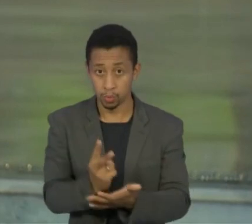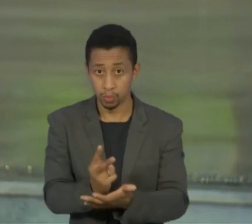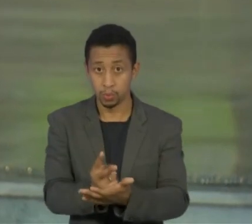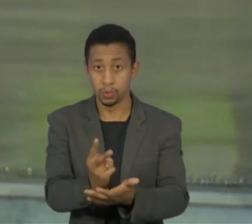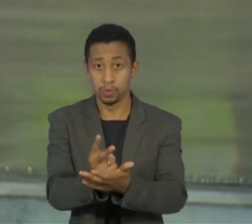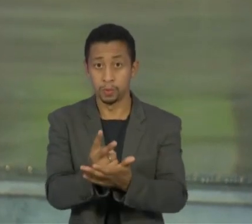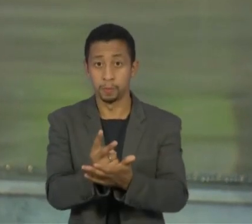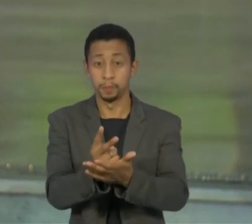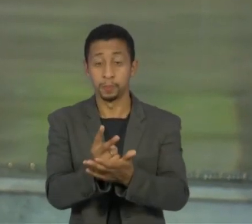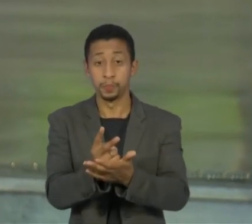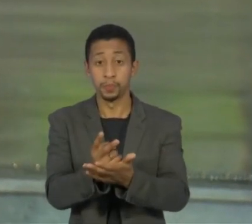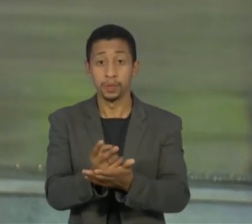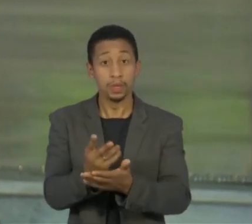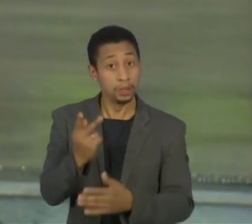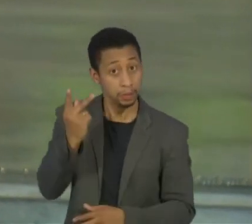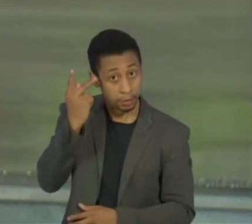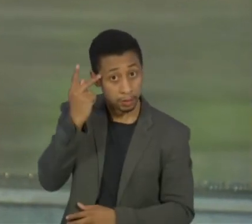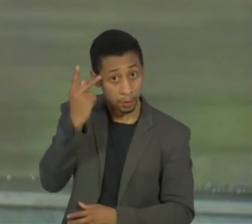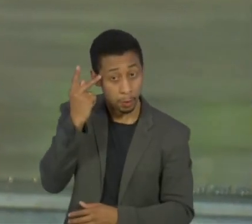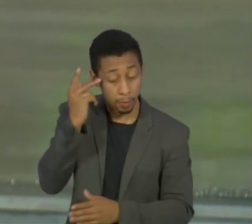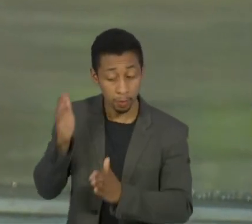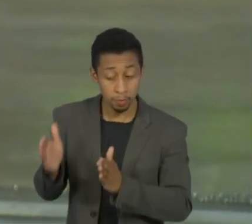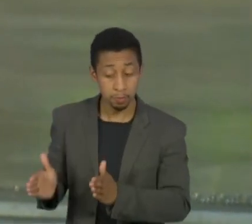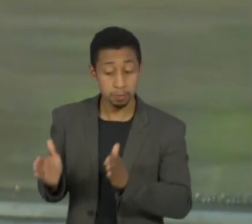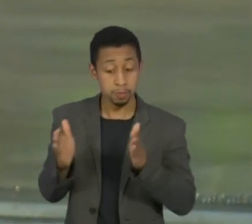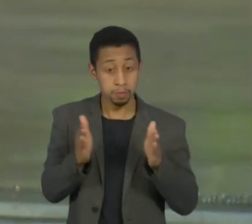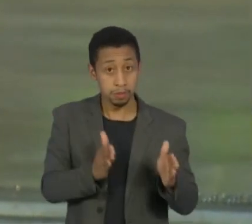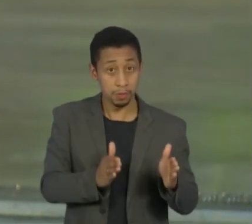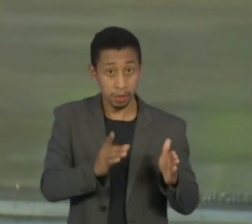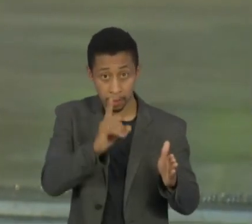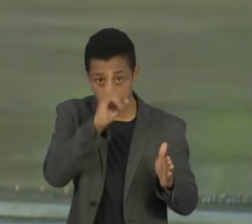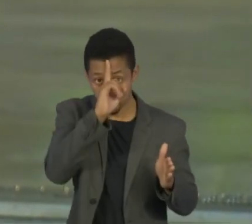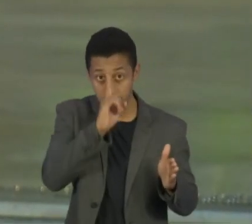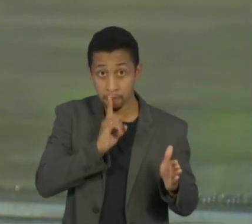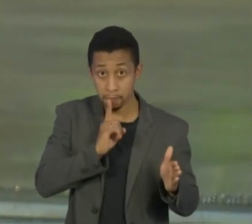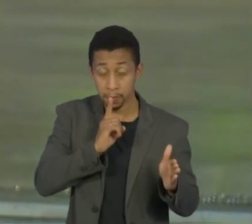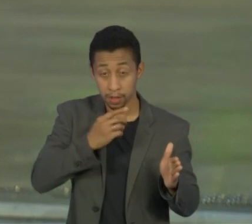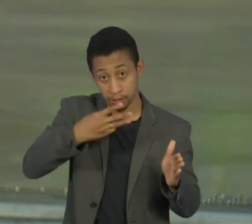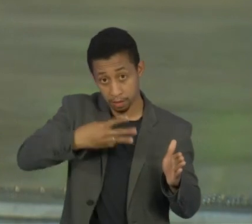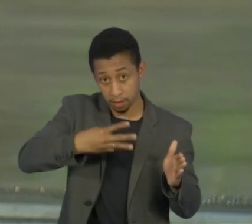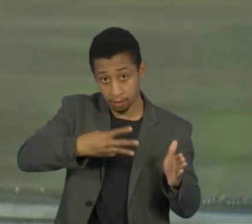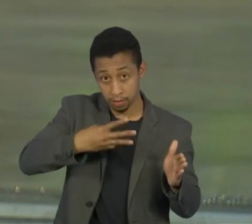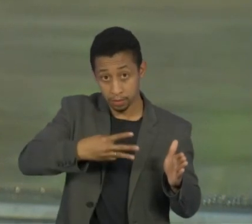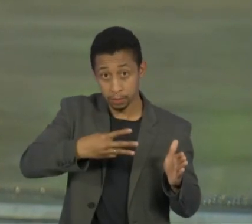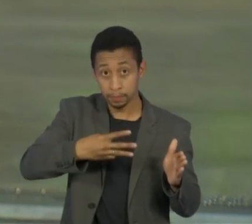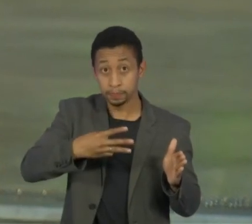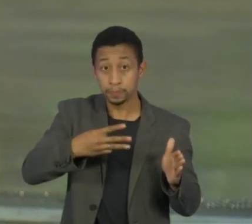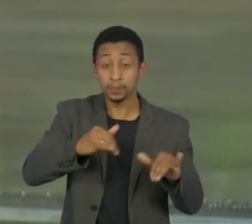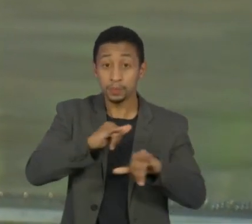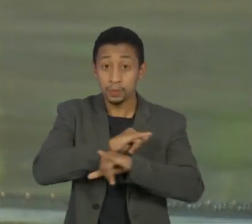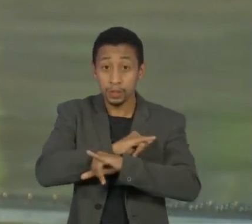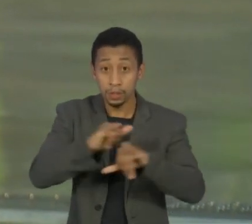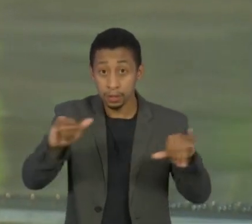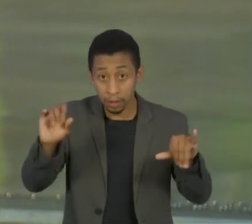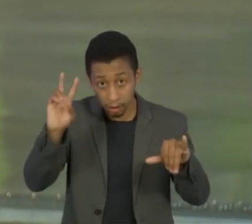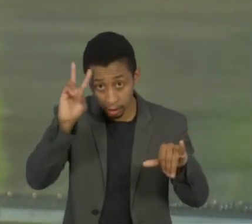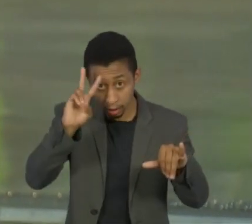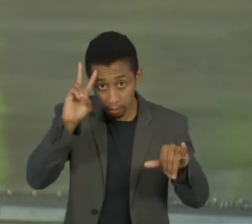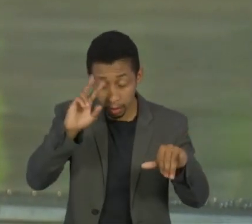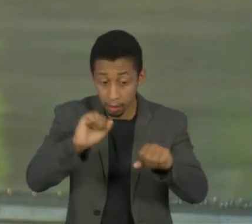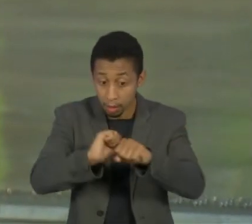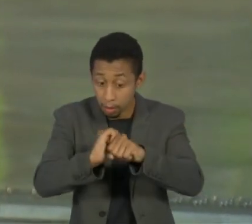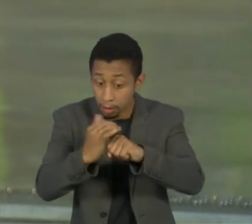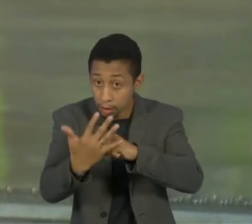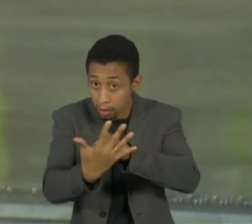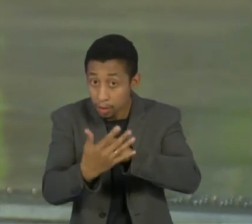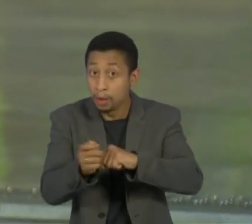do município agora avançar para a fase 3, é importante lembrar que a pandemia continua a